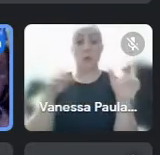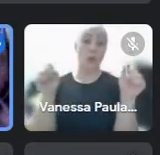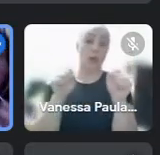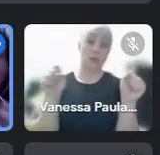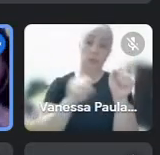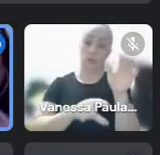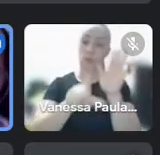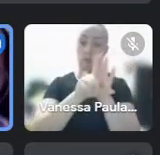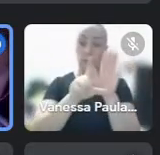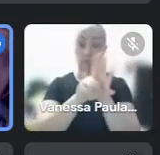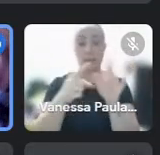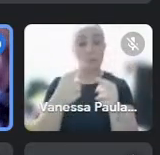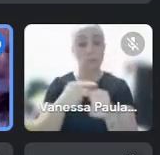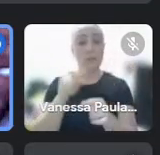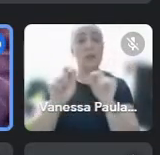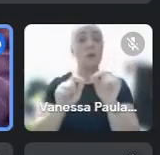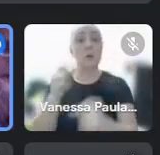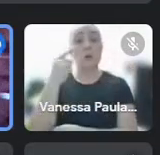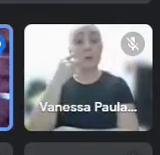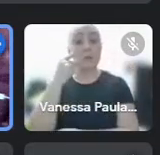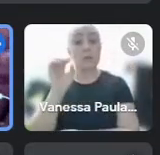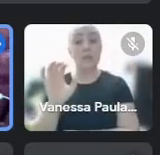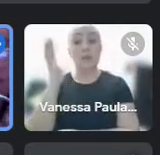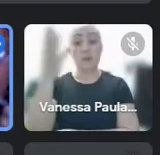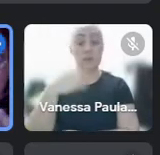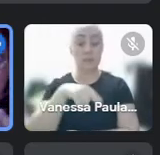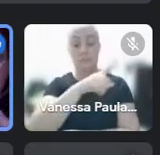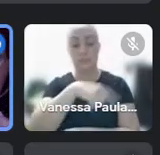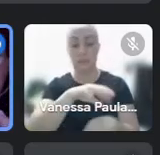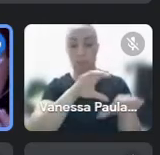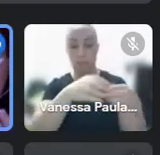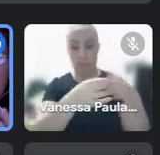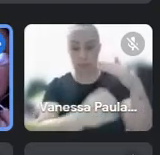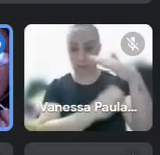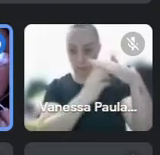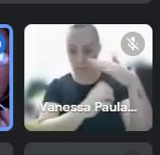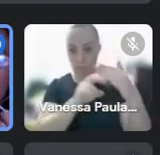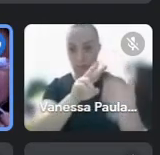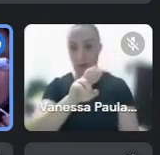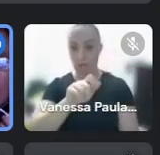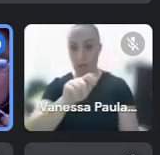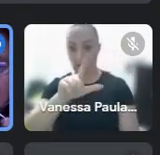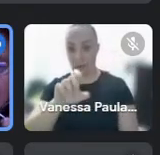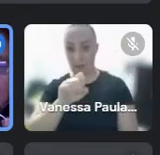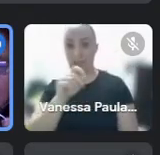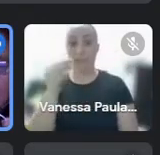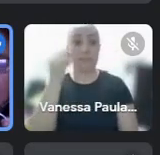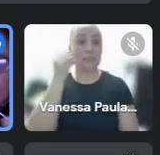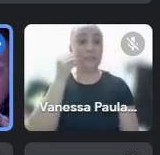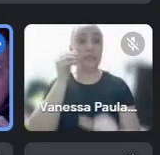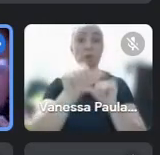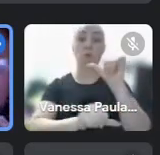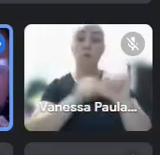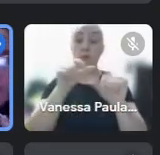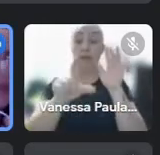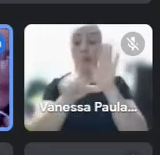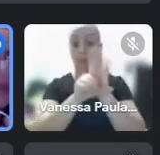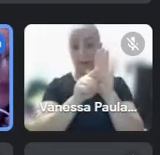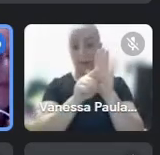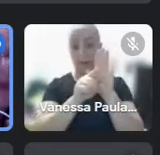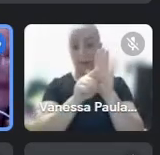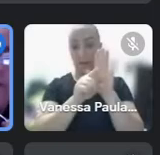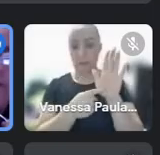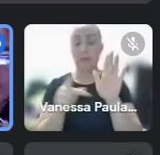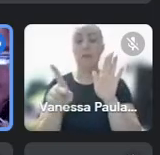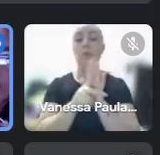quê? Olha o que a Companhia Vale está tentando fazer. A Companhia Vale está tentando mudar a legislação no que